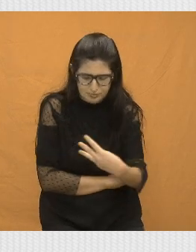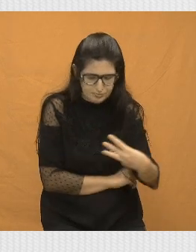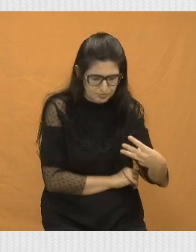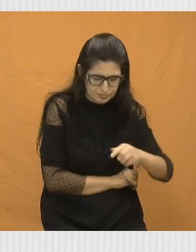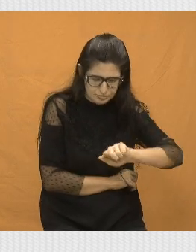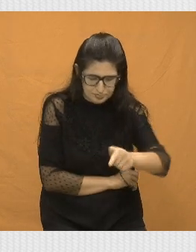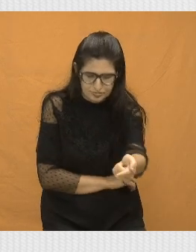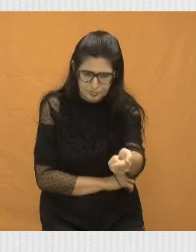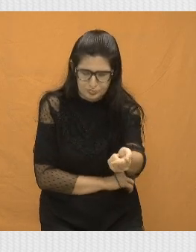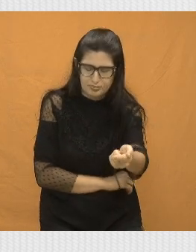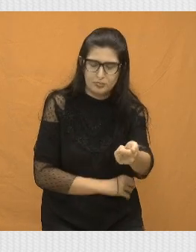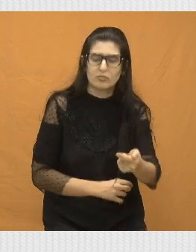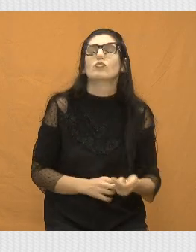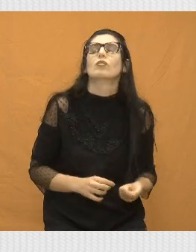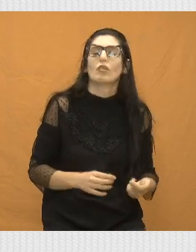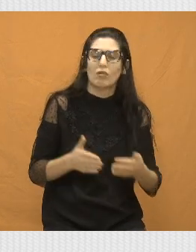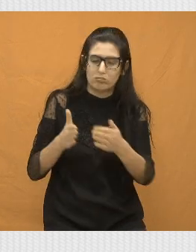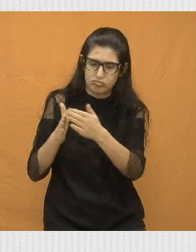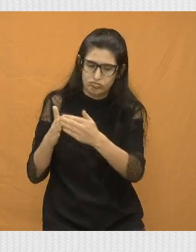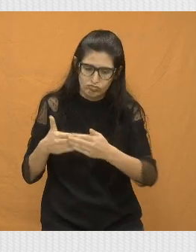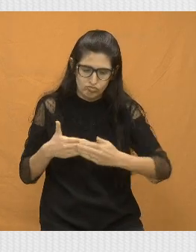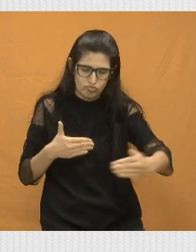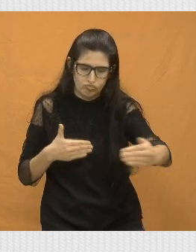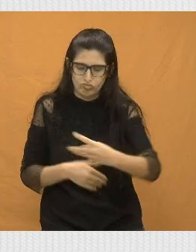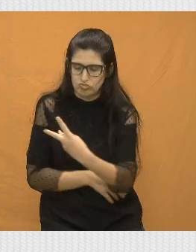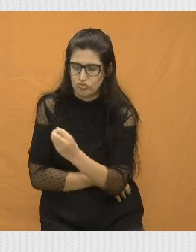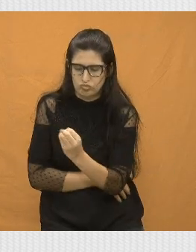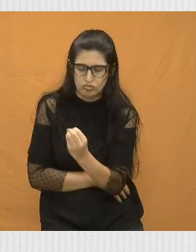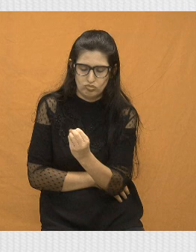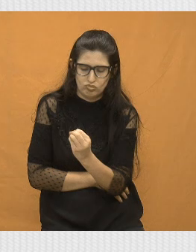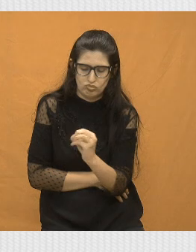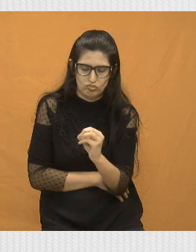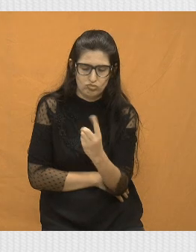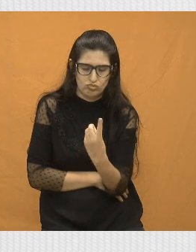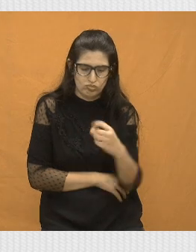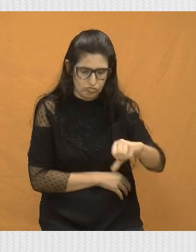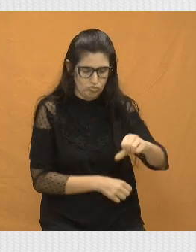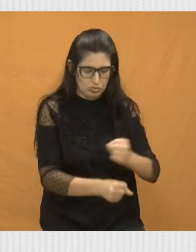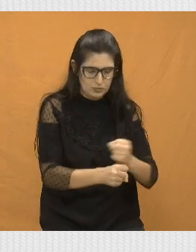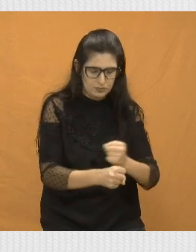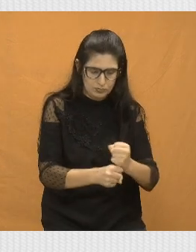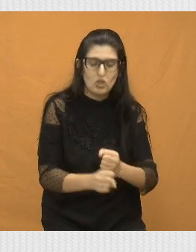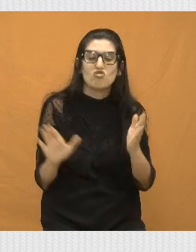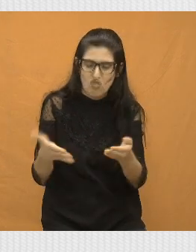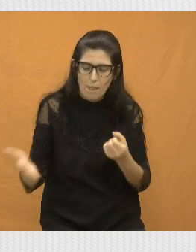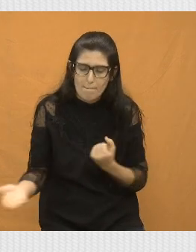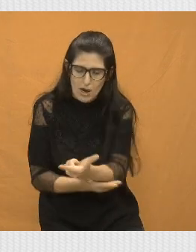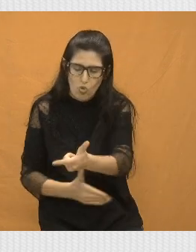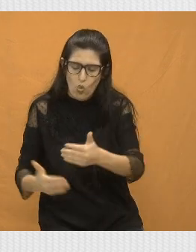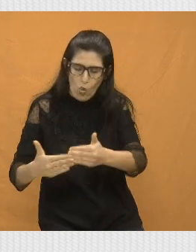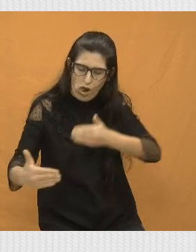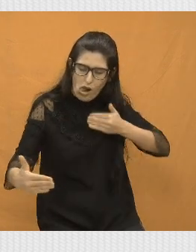346.533.000 é a meta orçamentária anual 2019. Liquidado nesse primeiro quadrimestre,